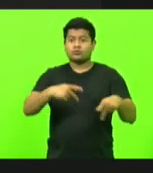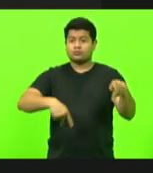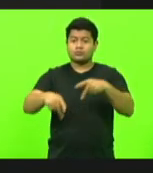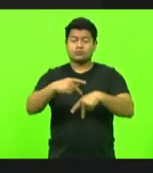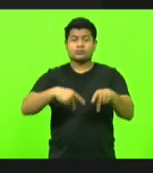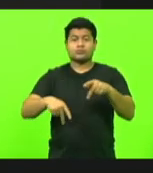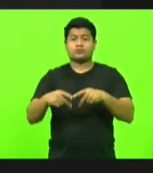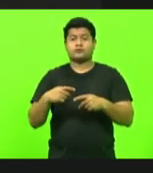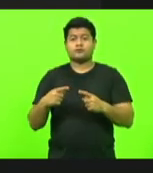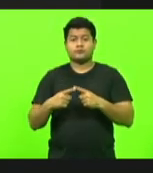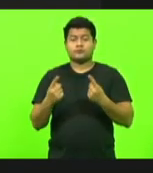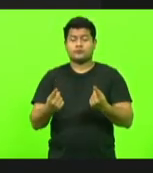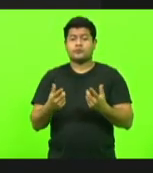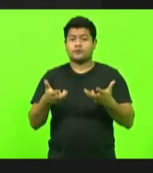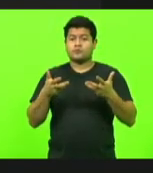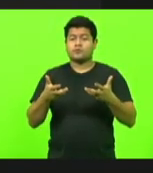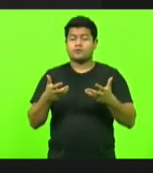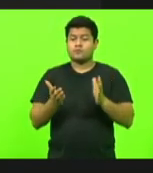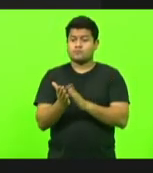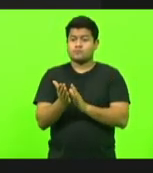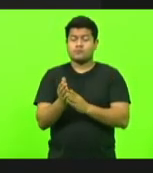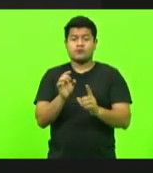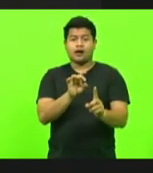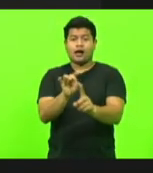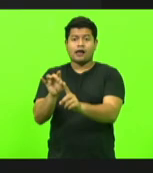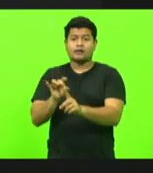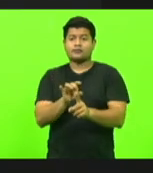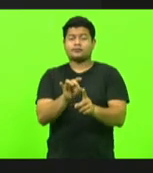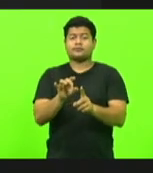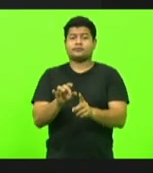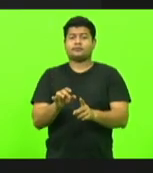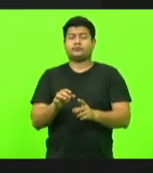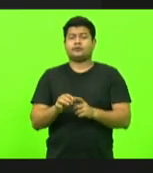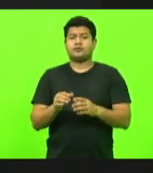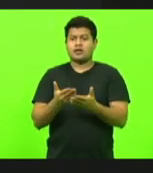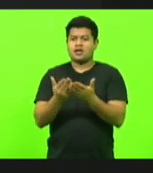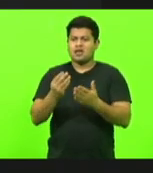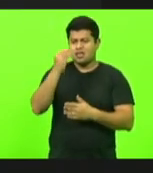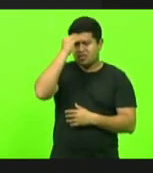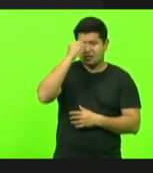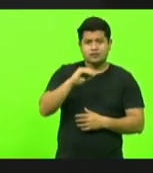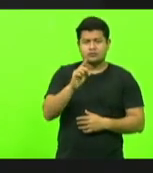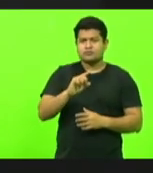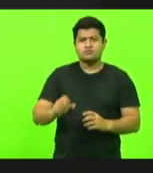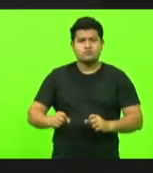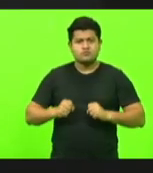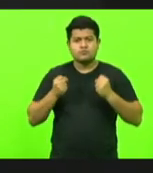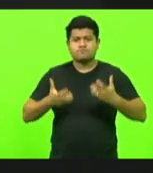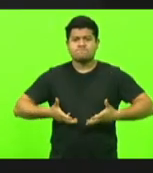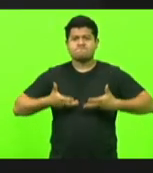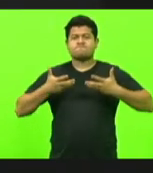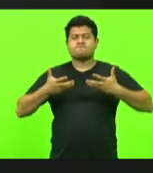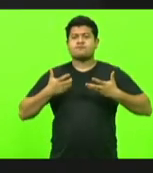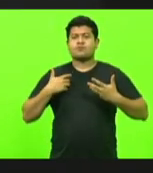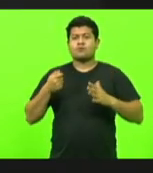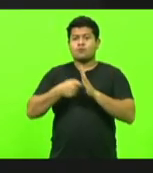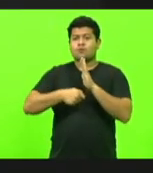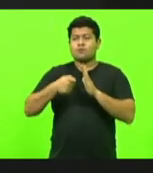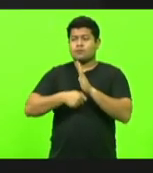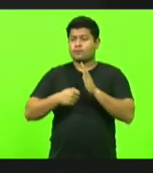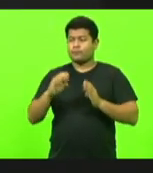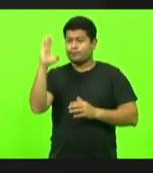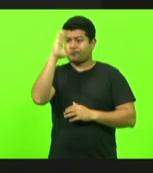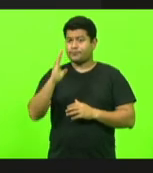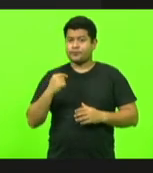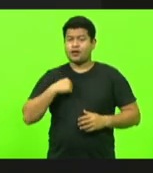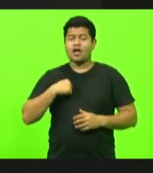Então, eu quero aqui parabenizar cada brasileiro, que não esmureçam, que não desanimem de lutar pelo nosso Brasil, né? Eu sou o